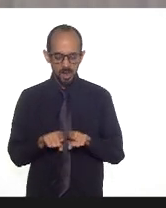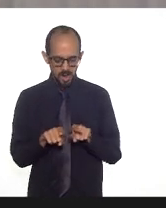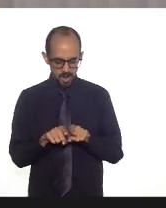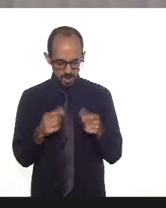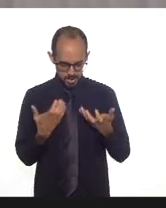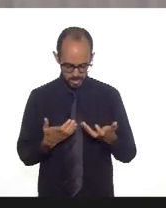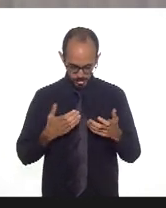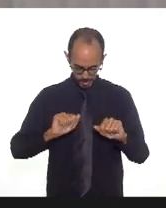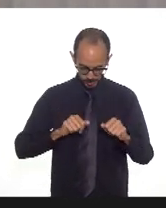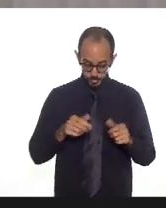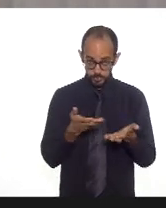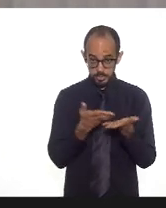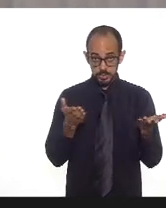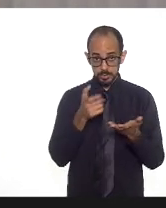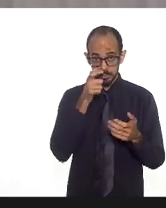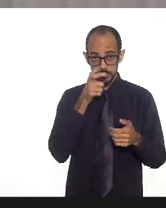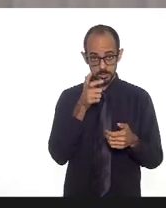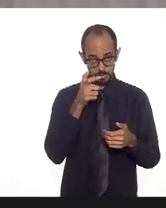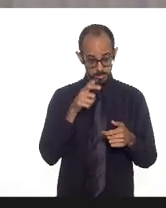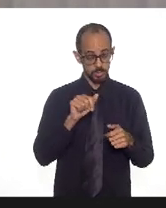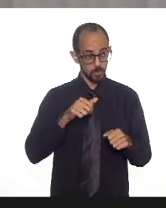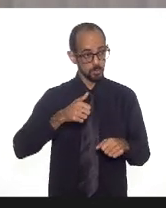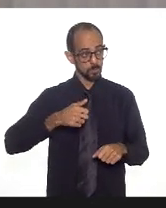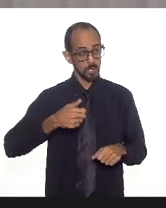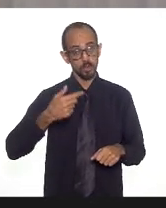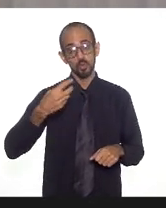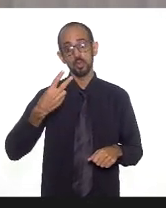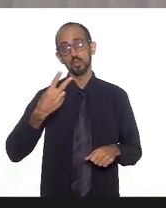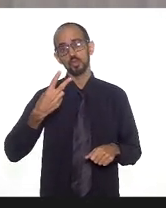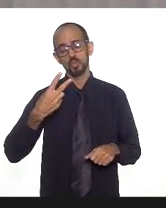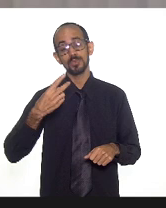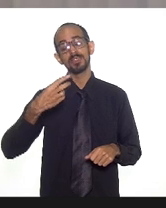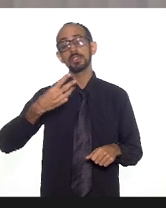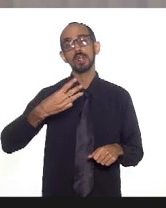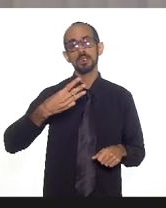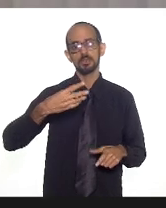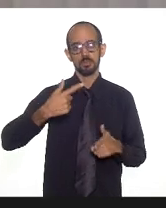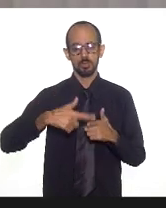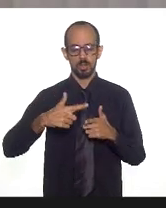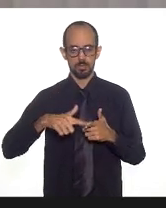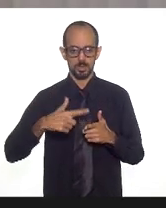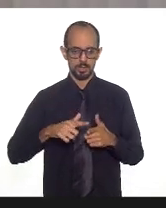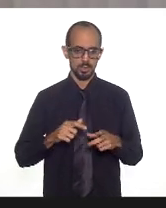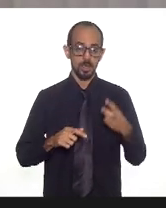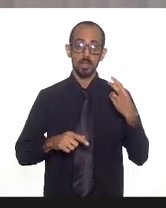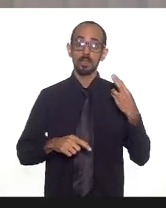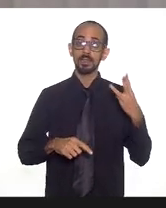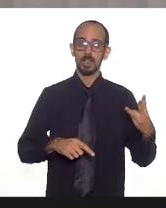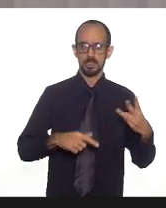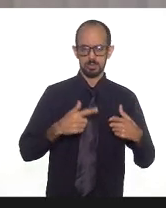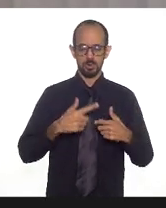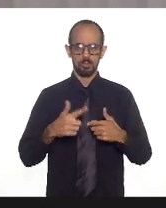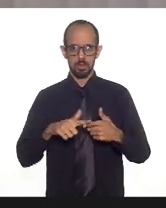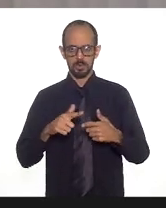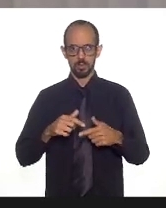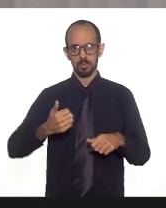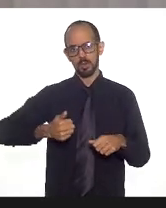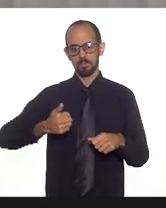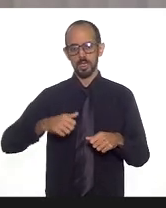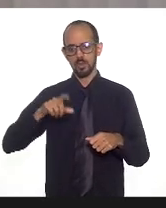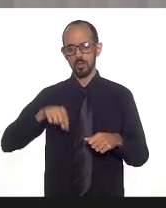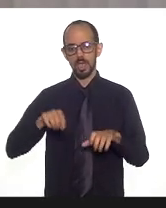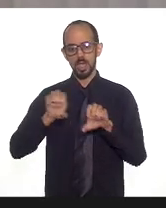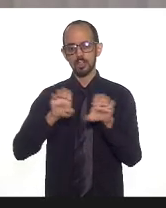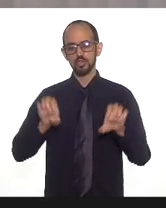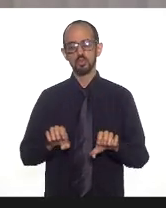atenção em relação a dois problemas. O primeiro problema, ou na realidade são três problemas. O primeiro problema é em relação à infraestrutura, e